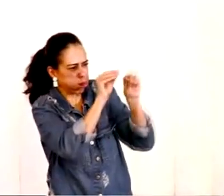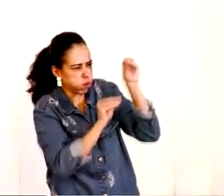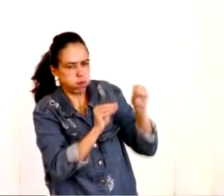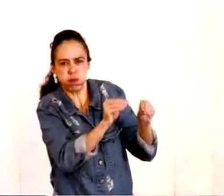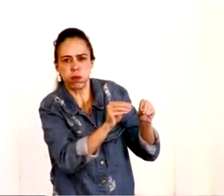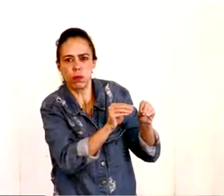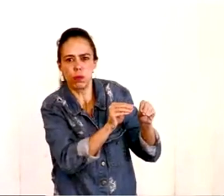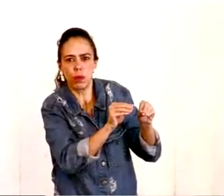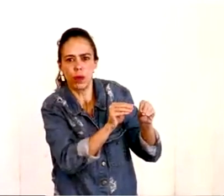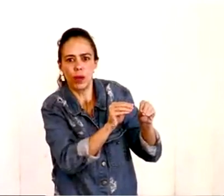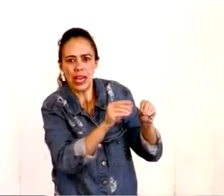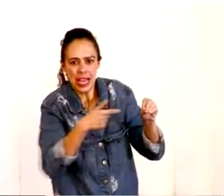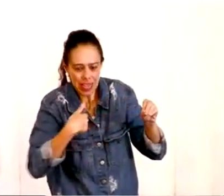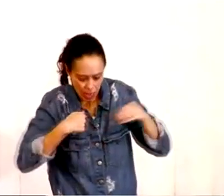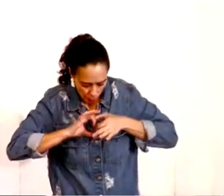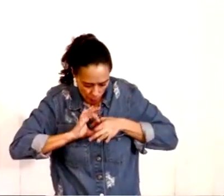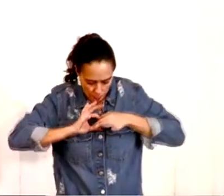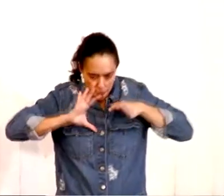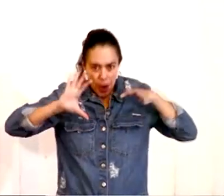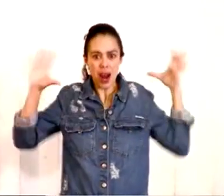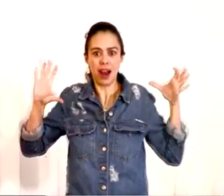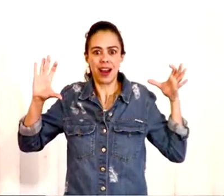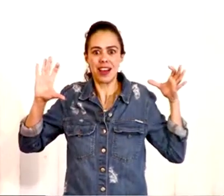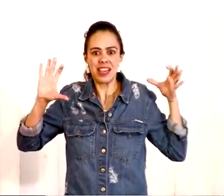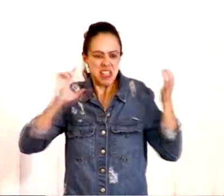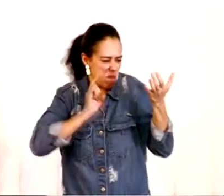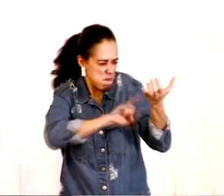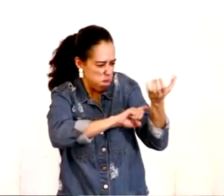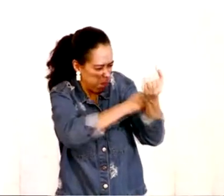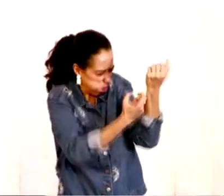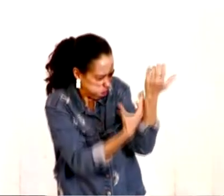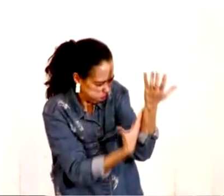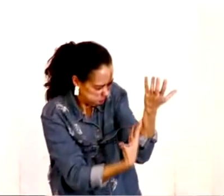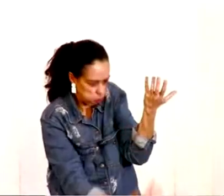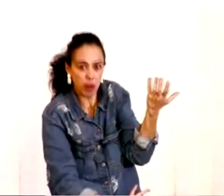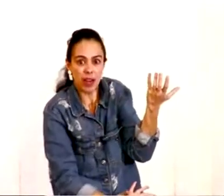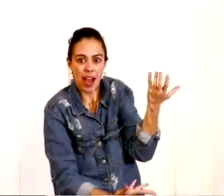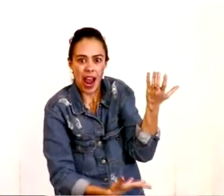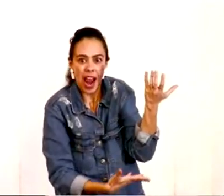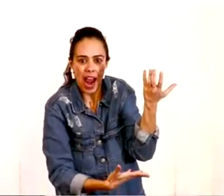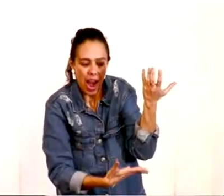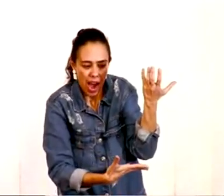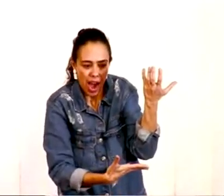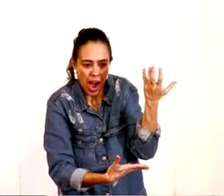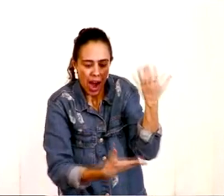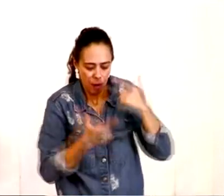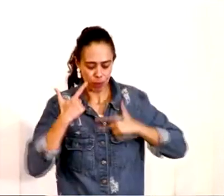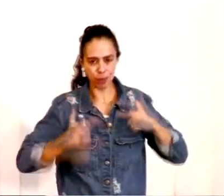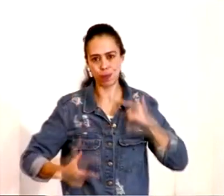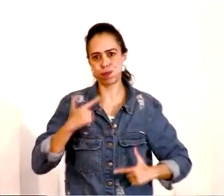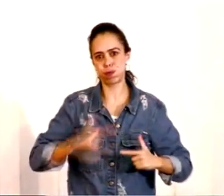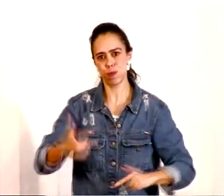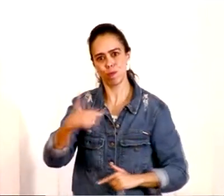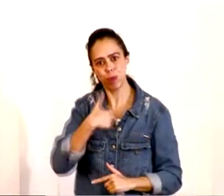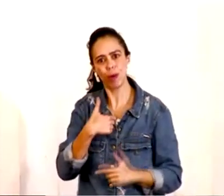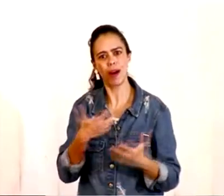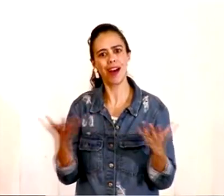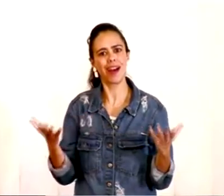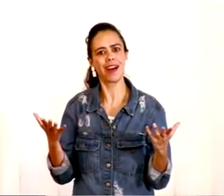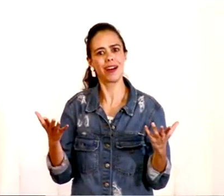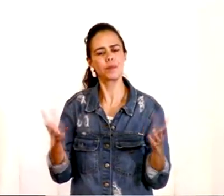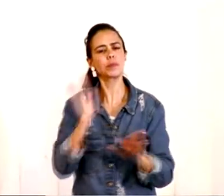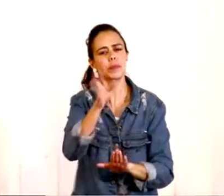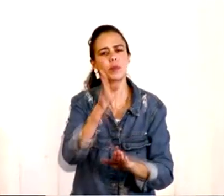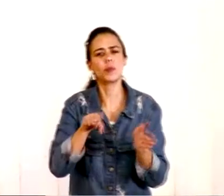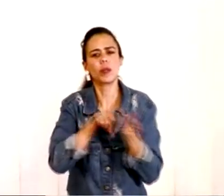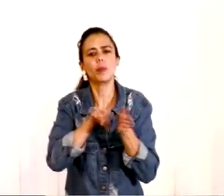Filho, nos purifica de todo o pecado. Agora a pergunta é: por que